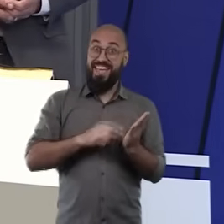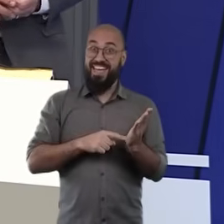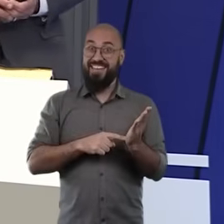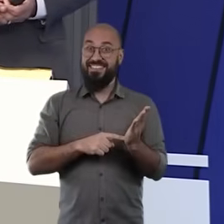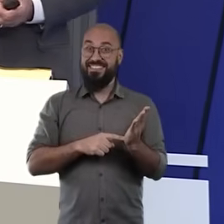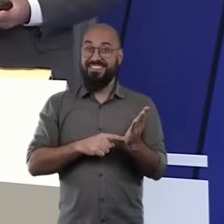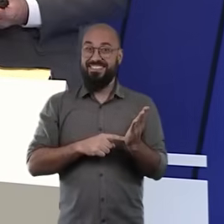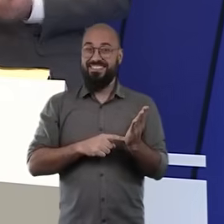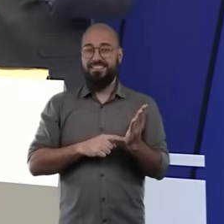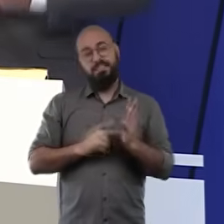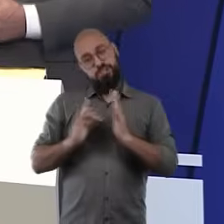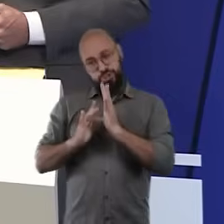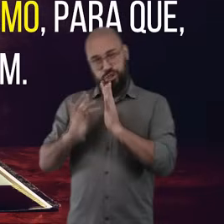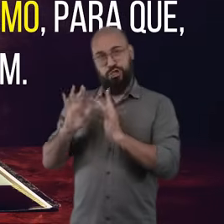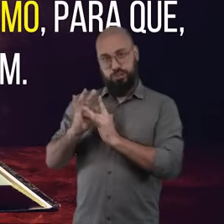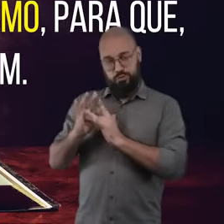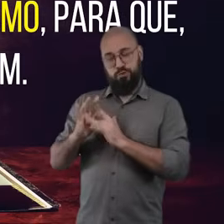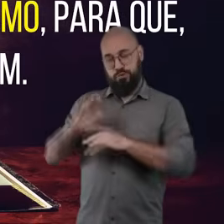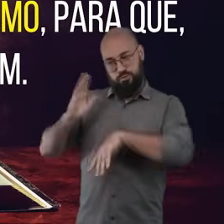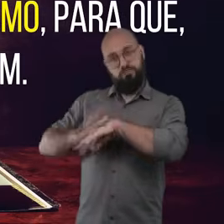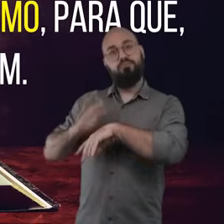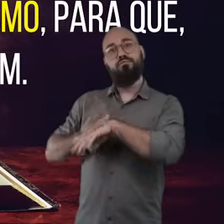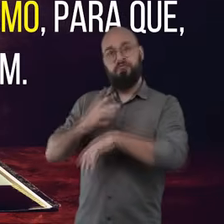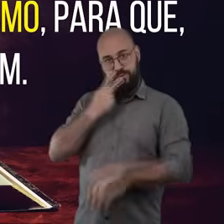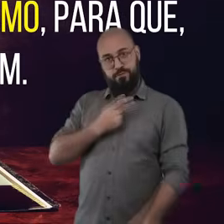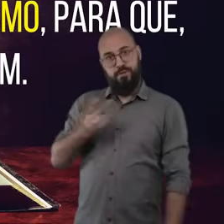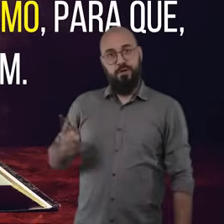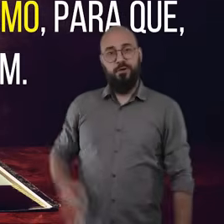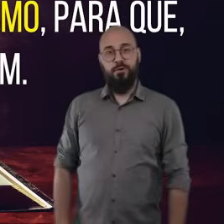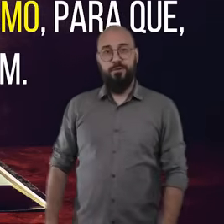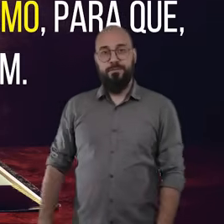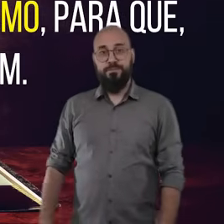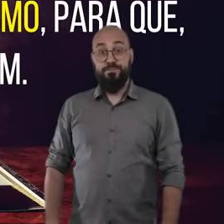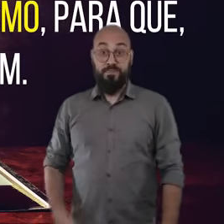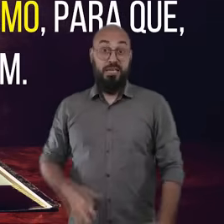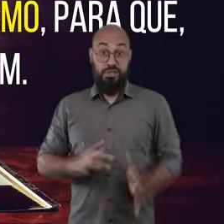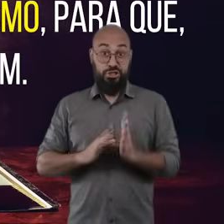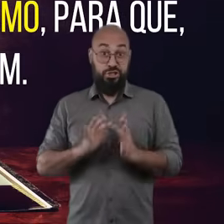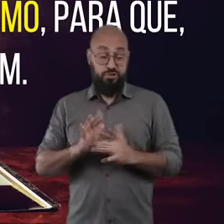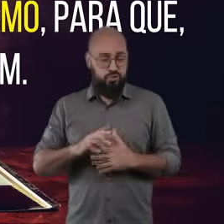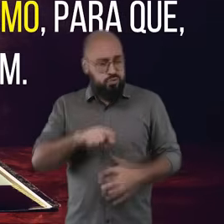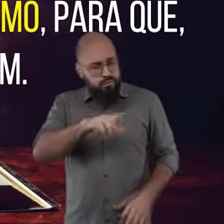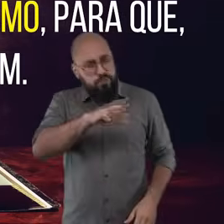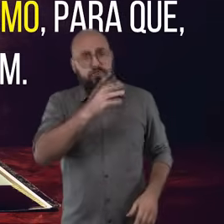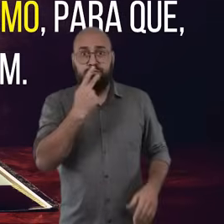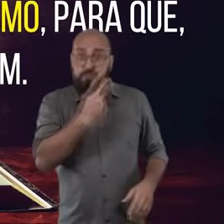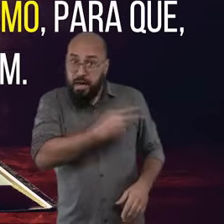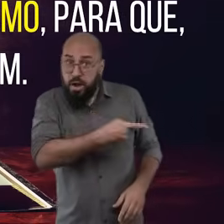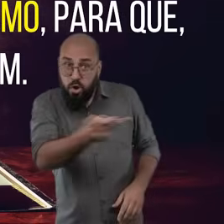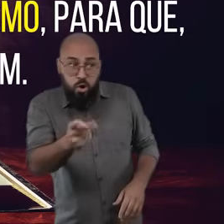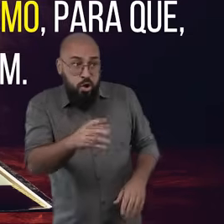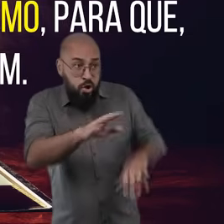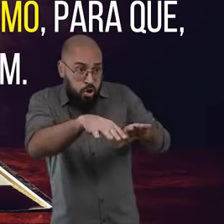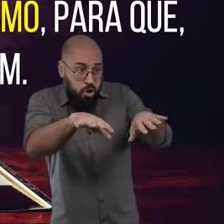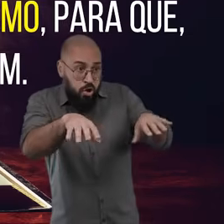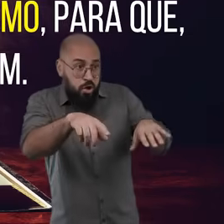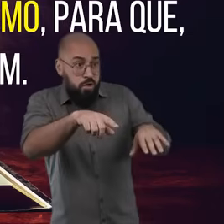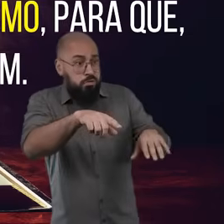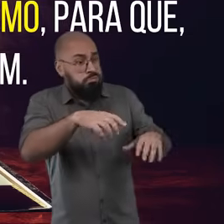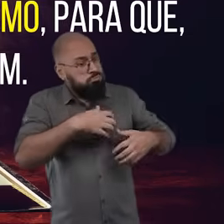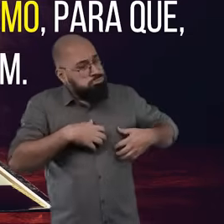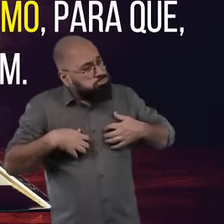Jesus. Lá em João, no capítulo 14, ele diz assim, olha, que o coração de vocês não fique angustiado. Vocês creem em